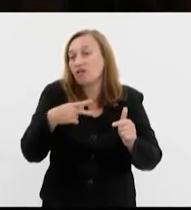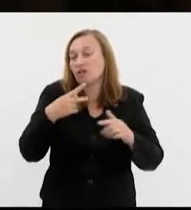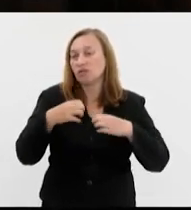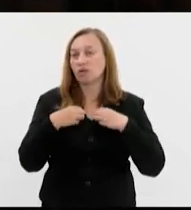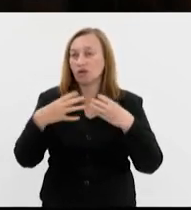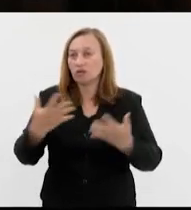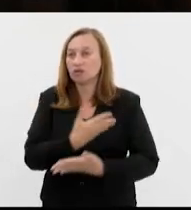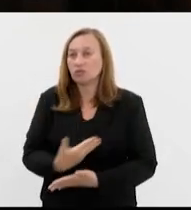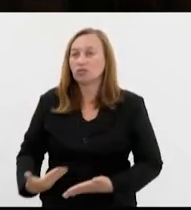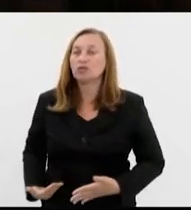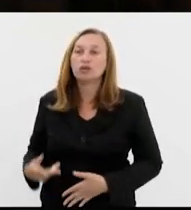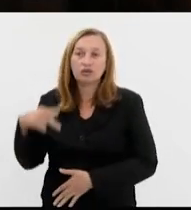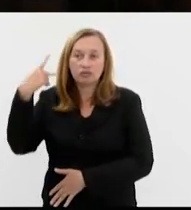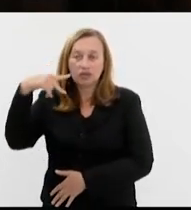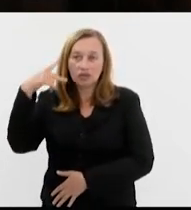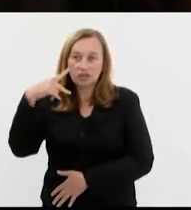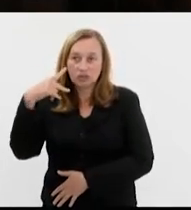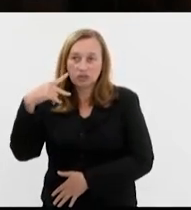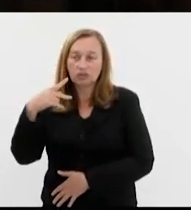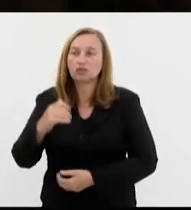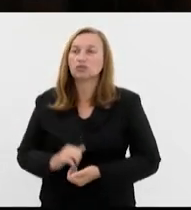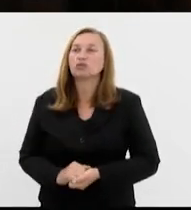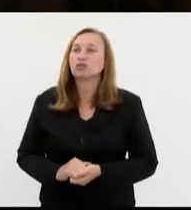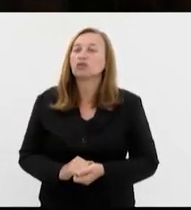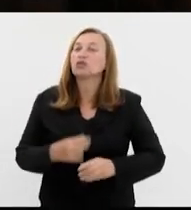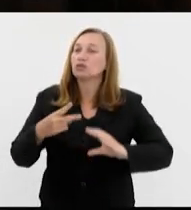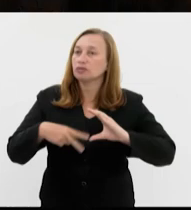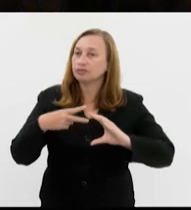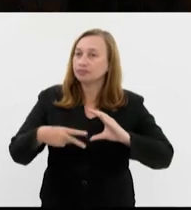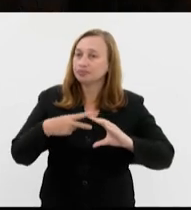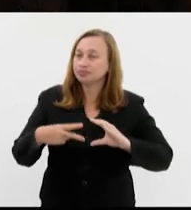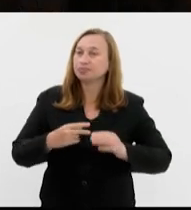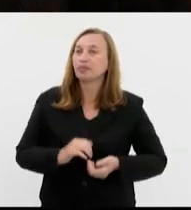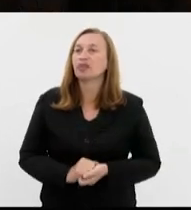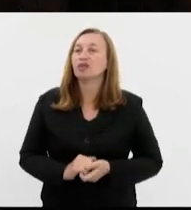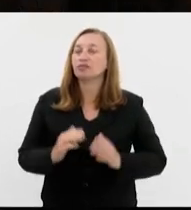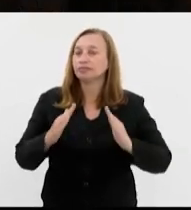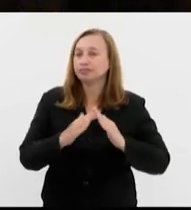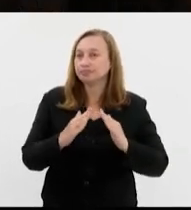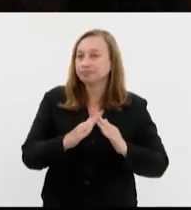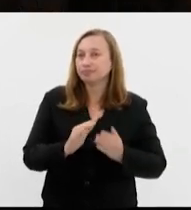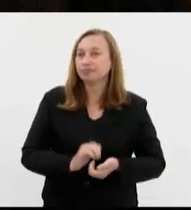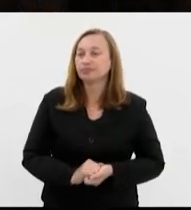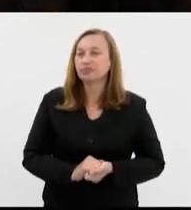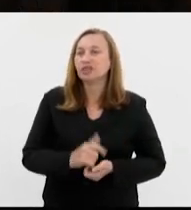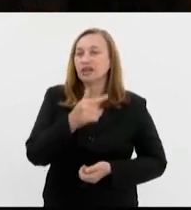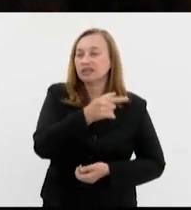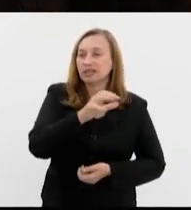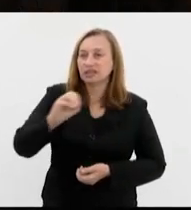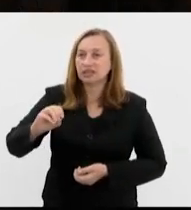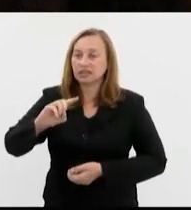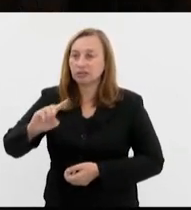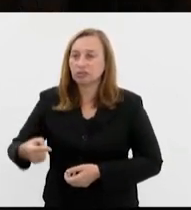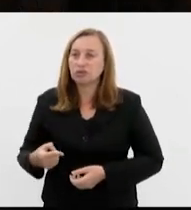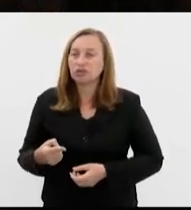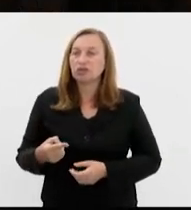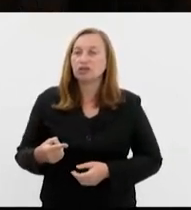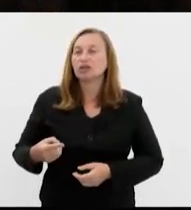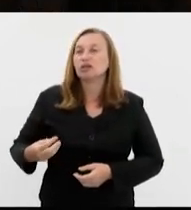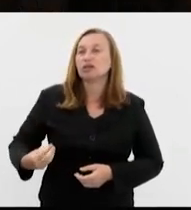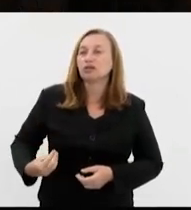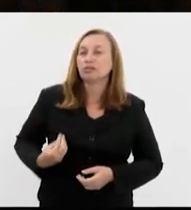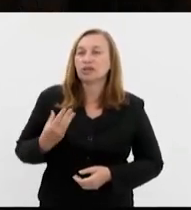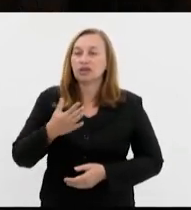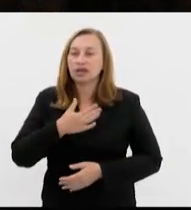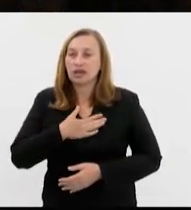pública na época de vereador na Câmara sobre o conjunto habitacional do Vicenzo Rivetti, com 700 unidades do Minha Casa Minha Vida mal entregues,